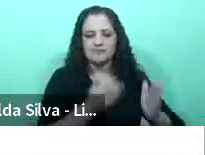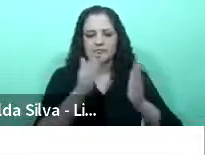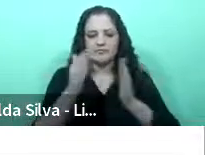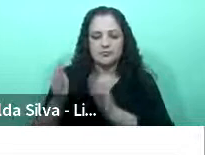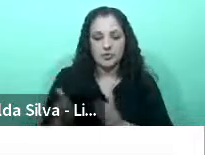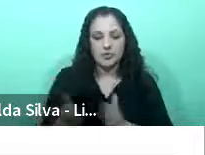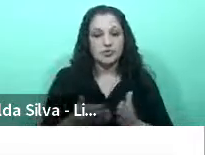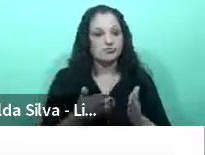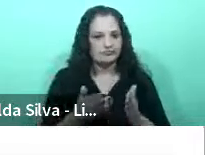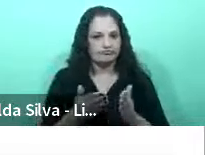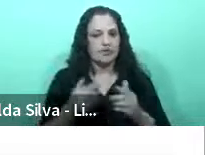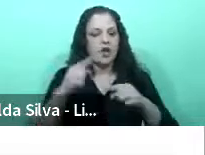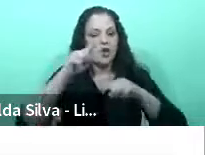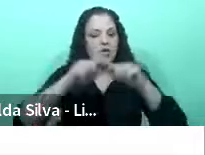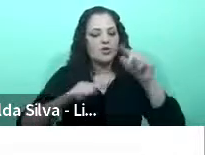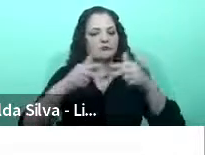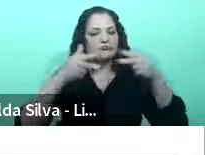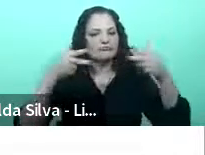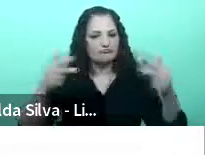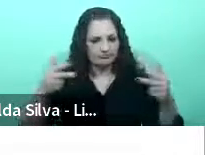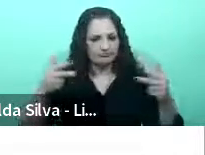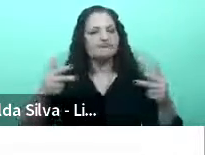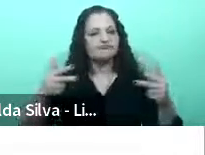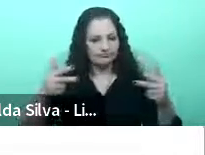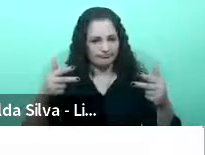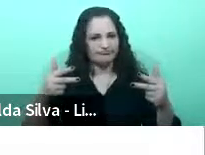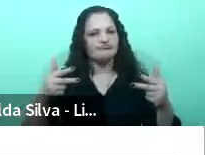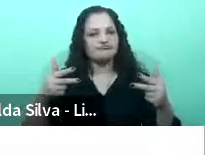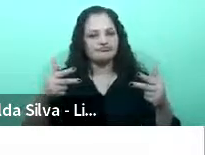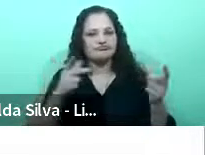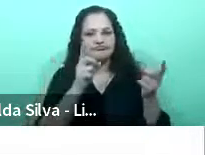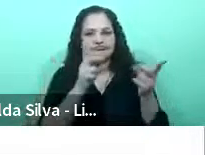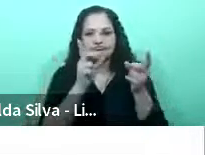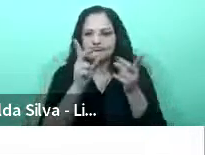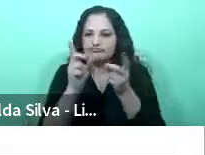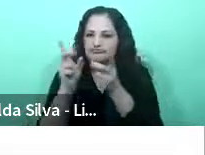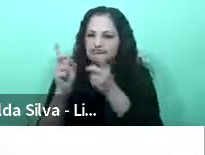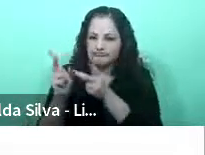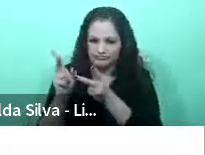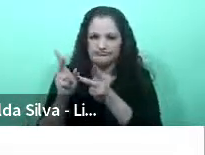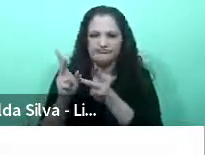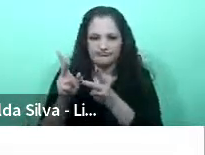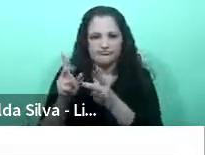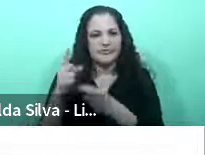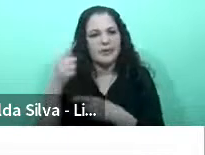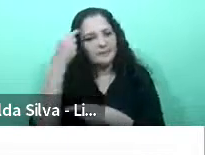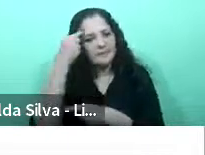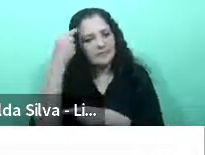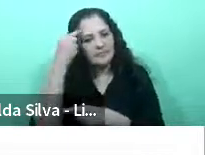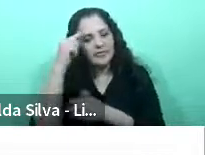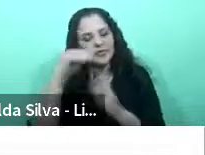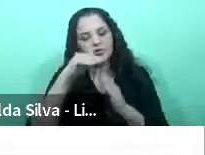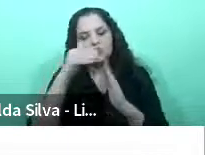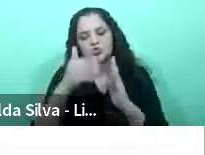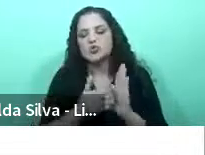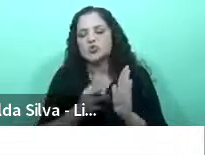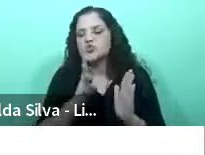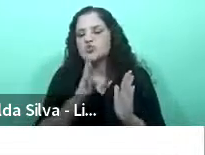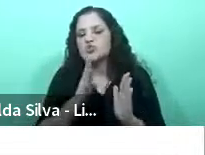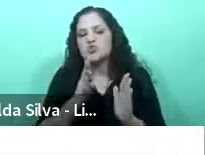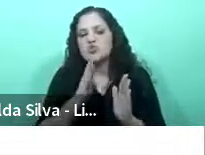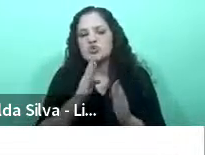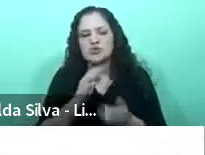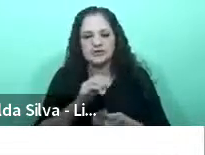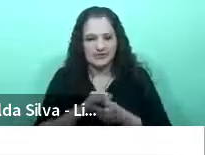né, de mercadorias possíveis de serem muito bem vendidos. Essa ideia de que todo conhecimento ele tem